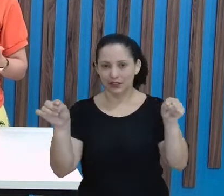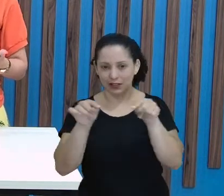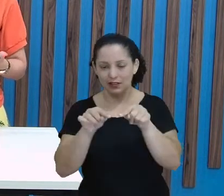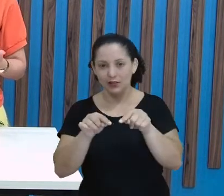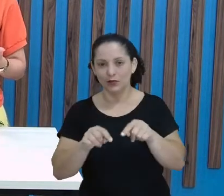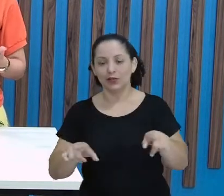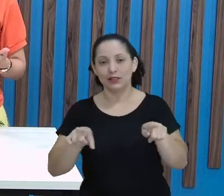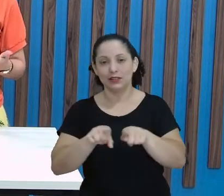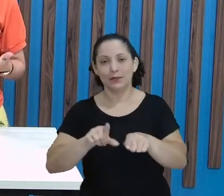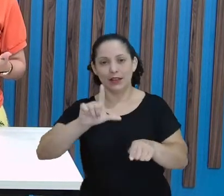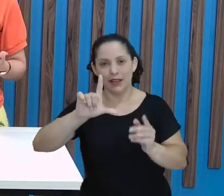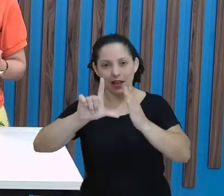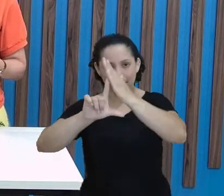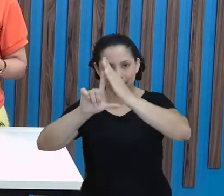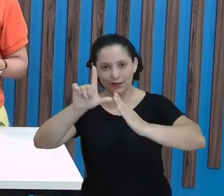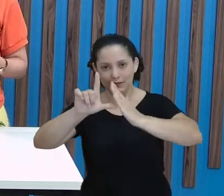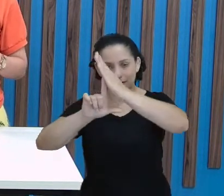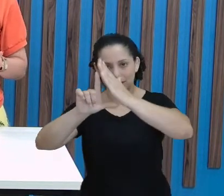metade do quadrado.